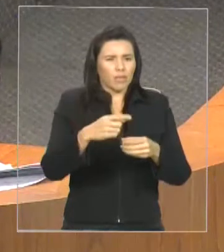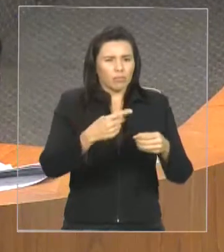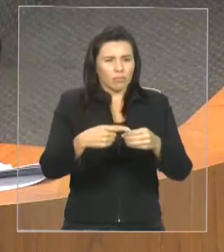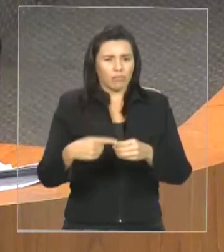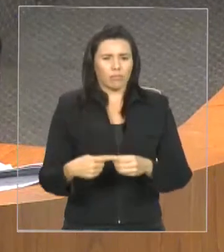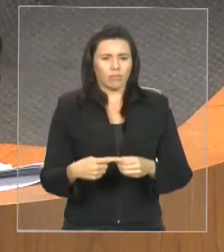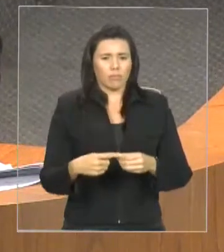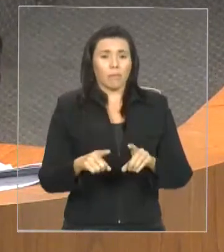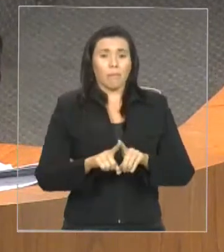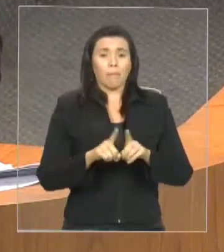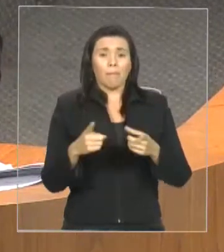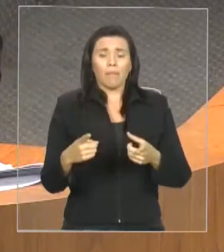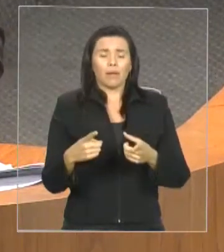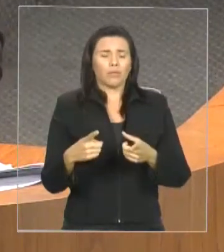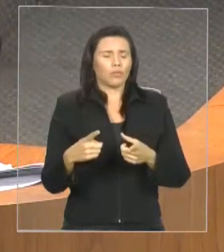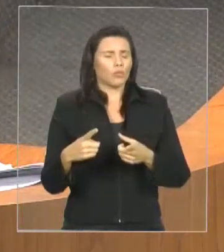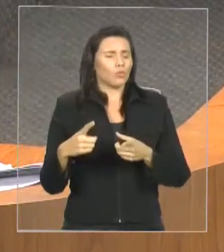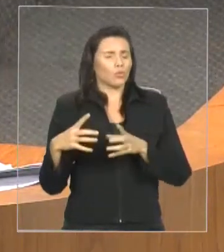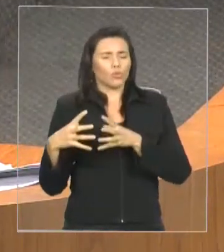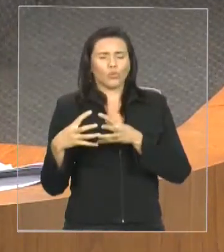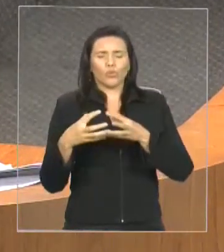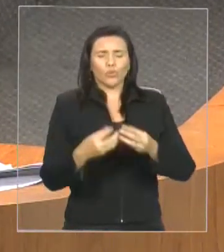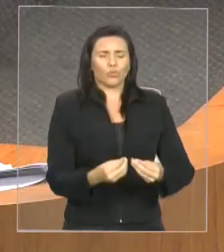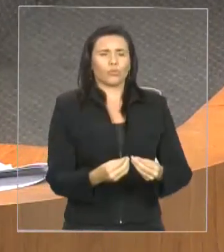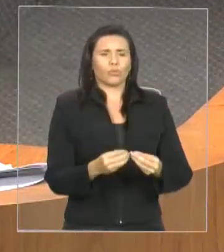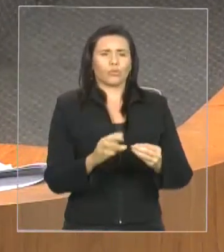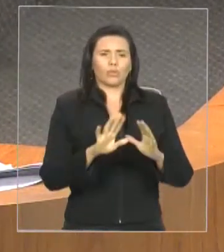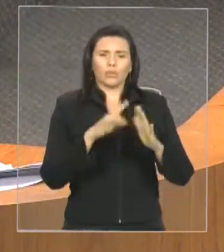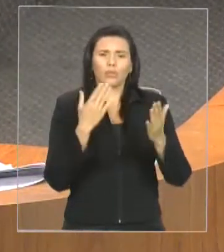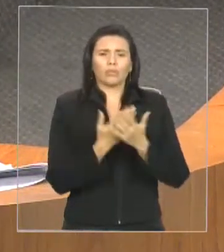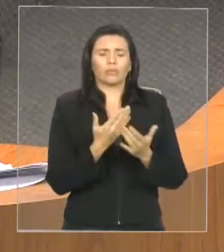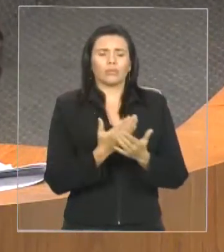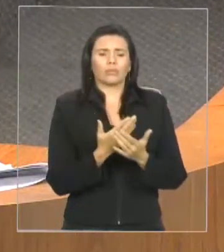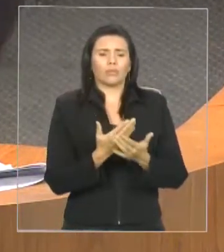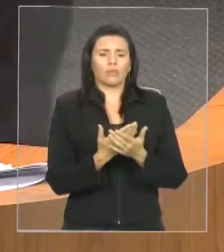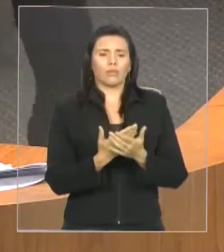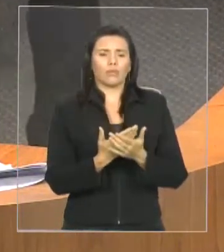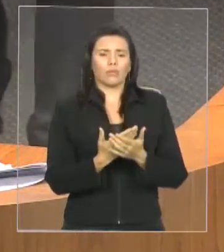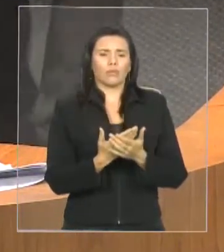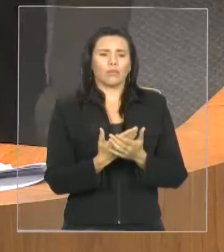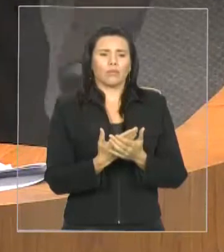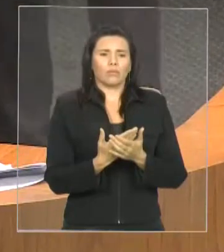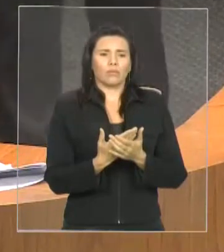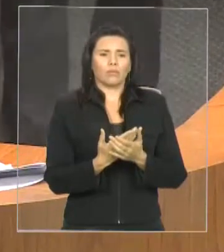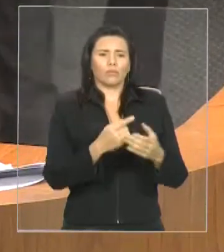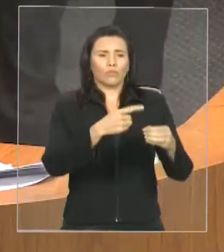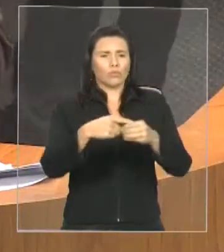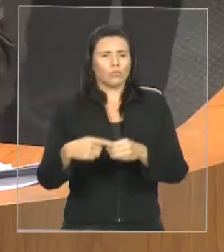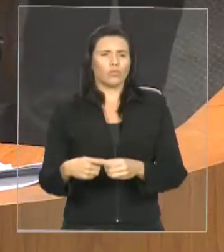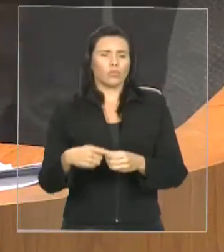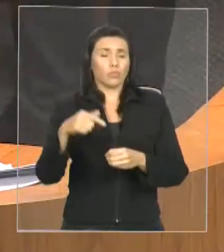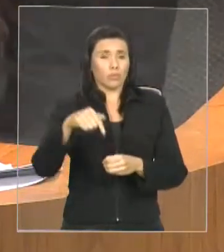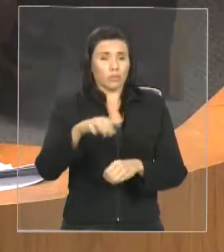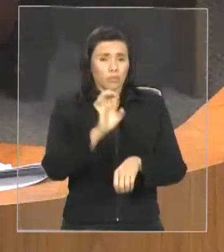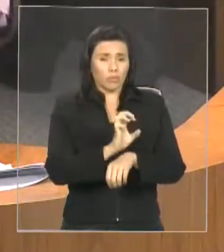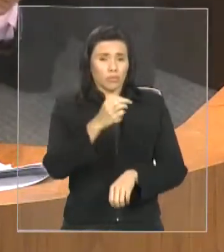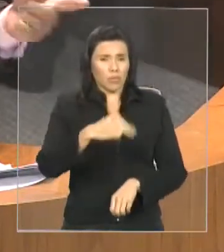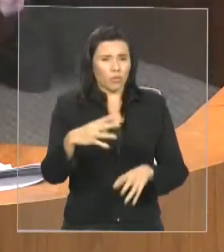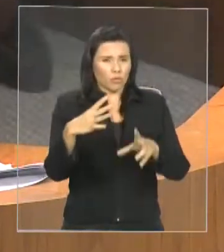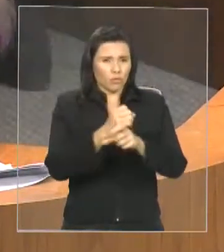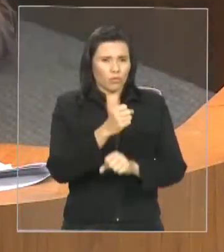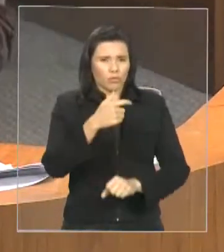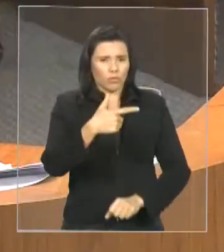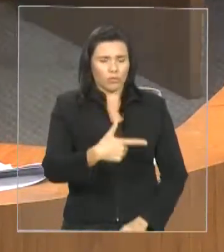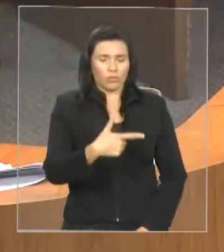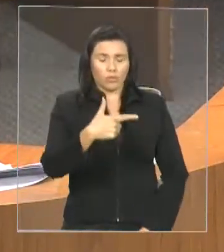municípios. Não vai se erradicar as escolas de taipo construindo uma escola em um município. Uma